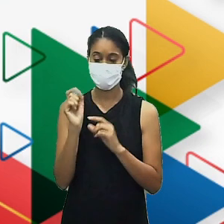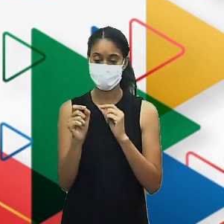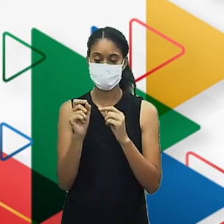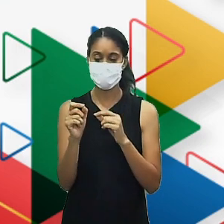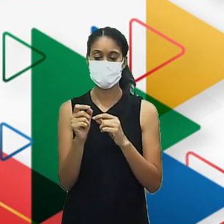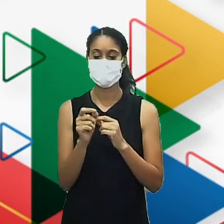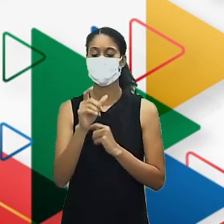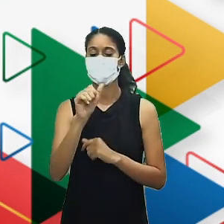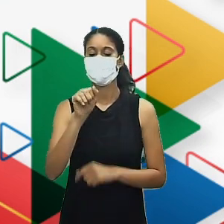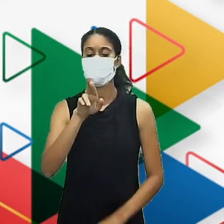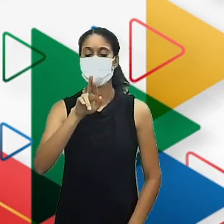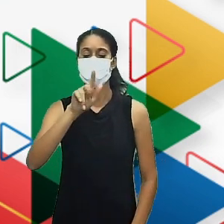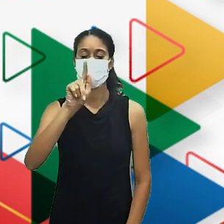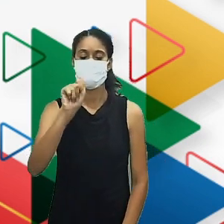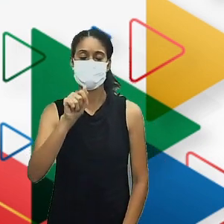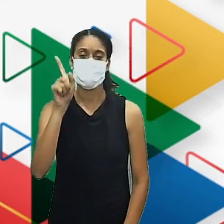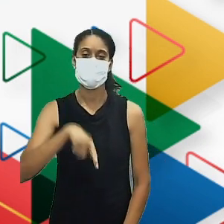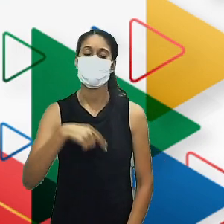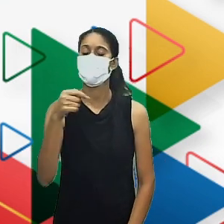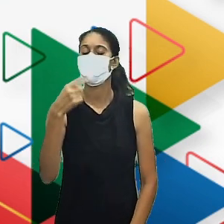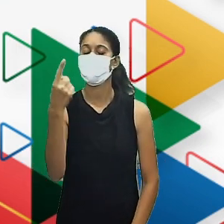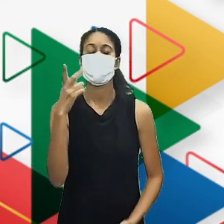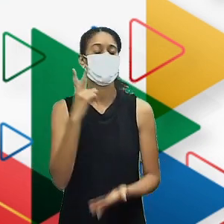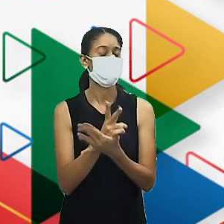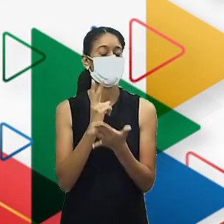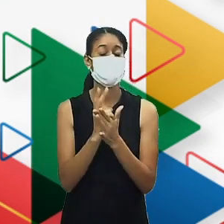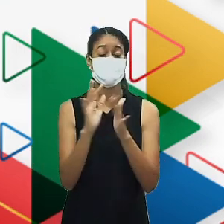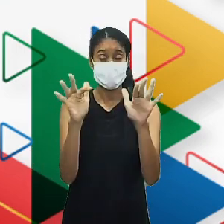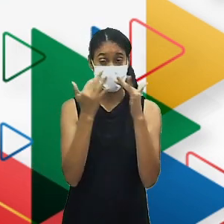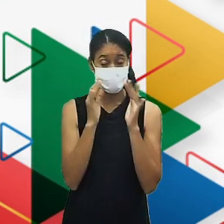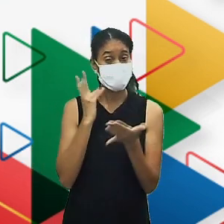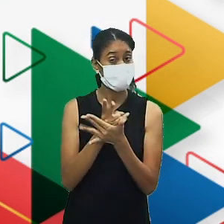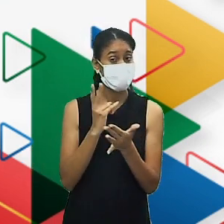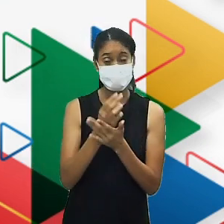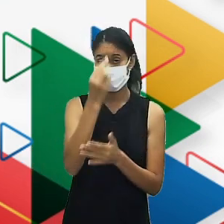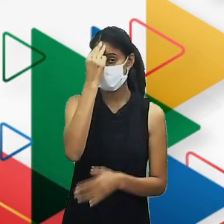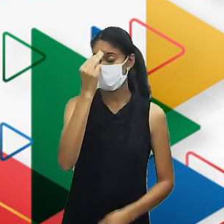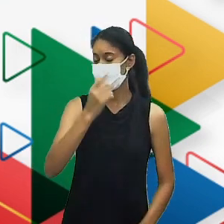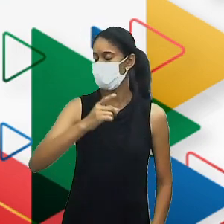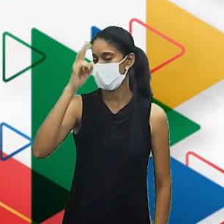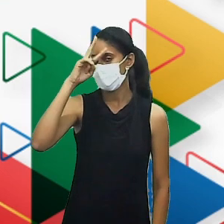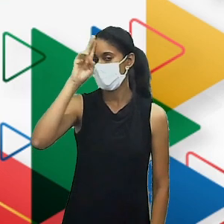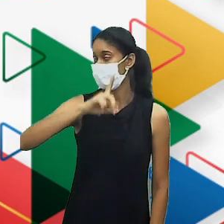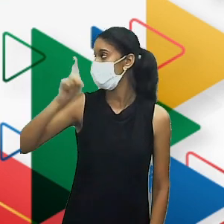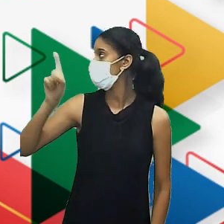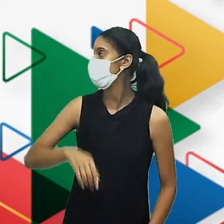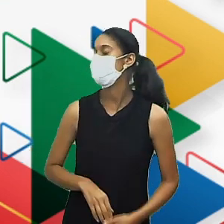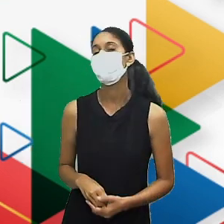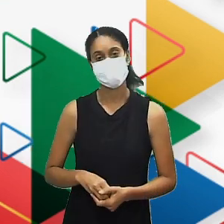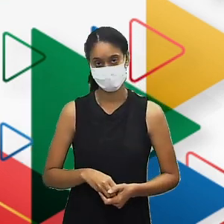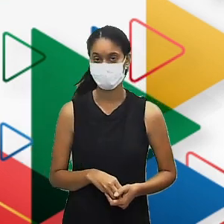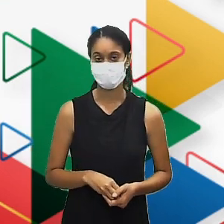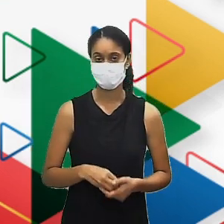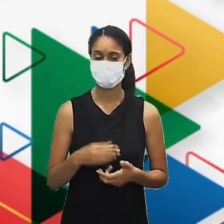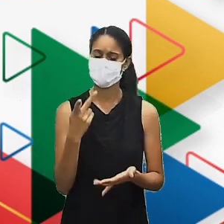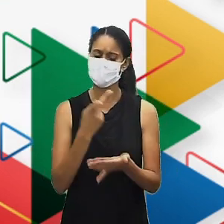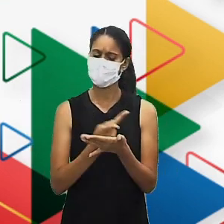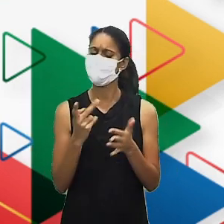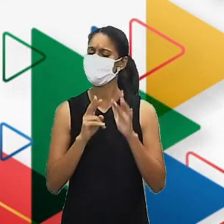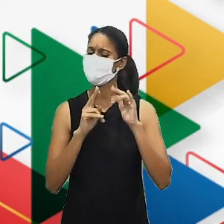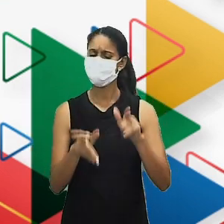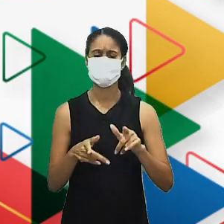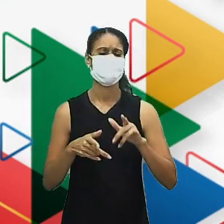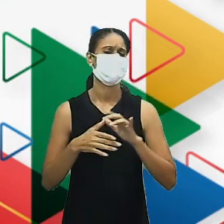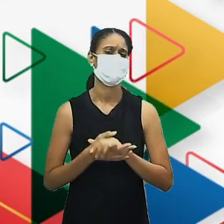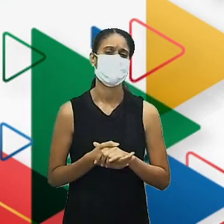carga -1. Sempre liga nisso, liga sempre nisso, tá certo? Mas isso aí são raras exceções que vão acontecer. Eu,